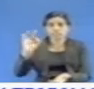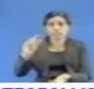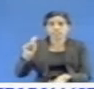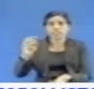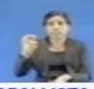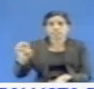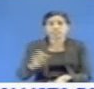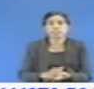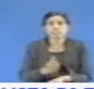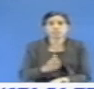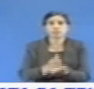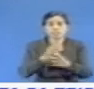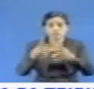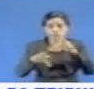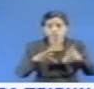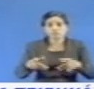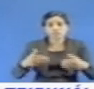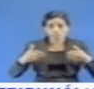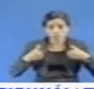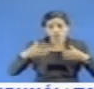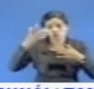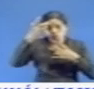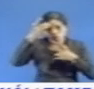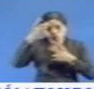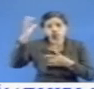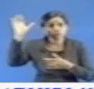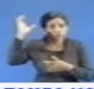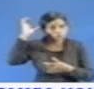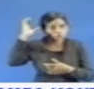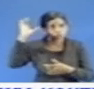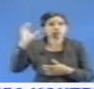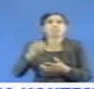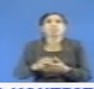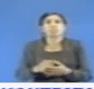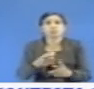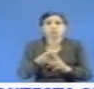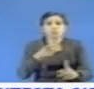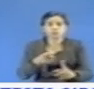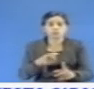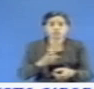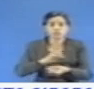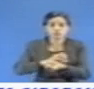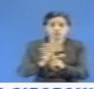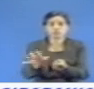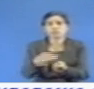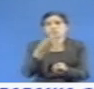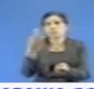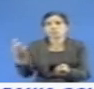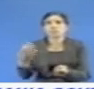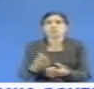apoio EMA nebe retan moras mental, no psicológico impacto Husi surto COVID-19